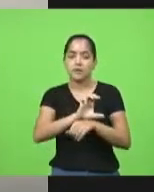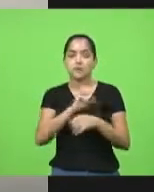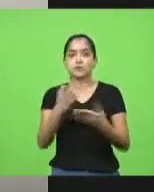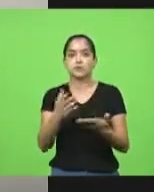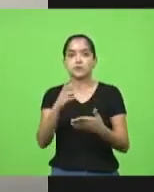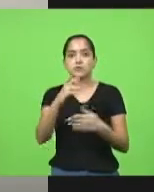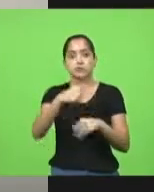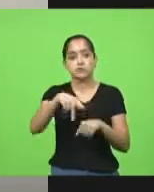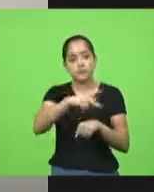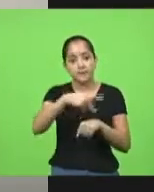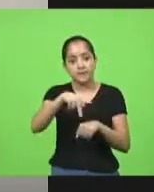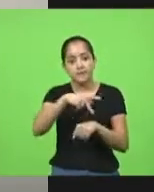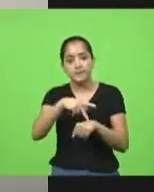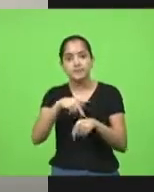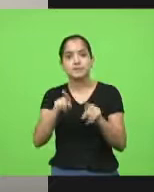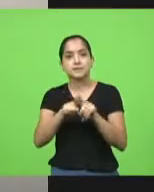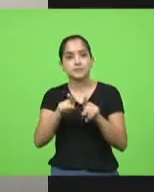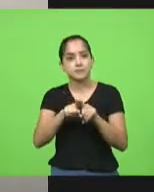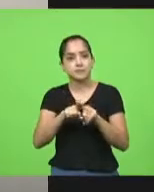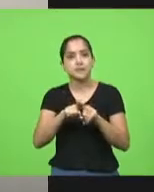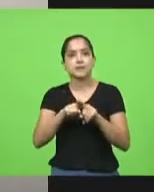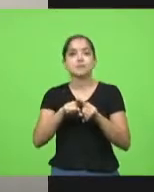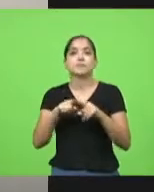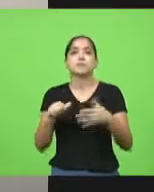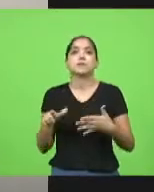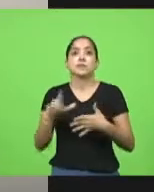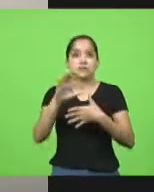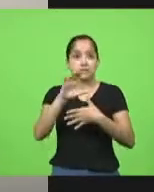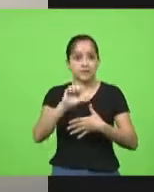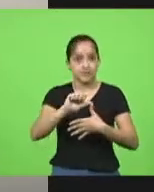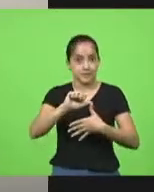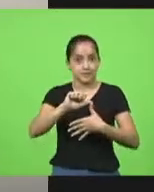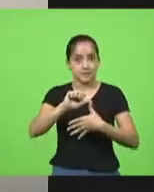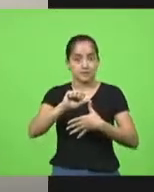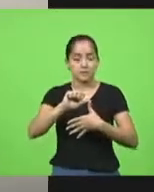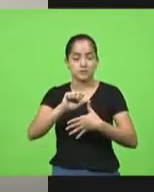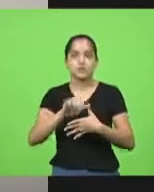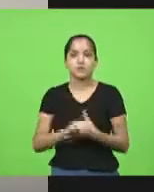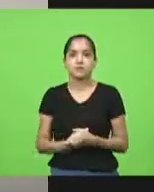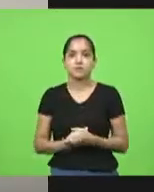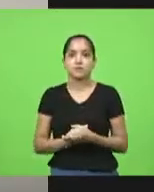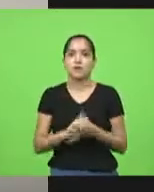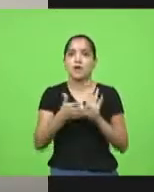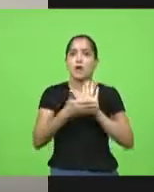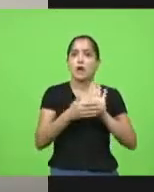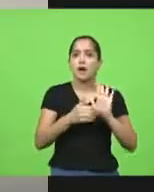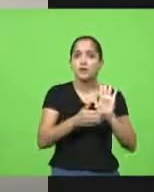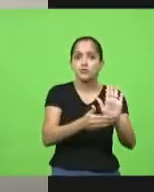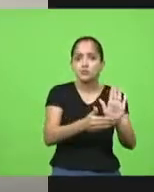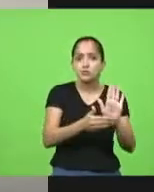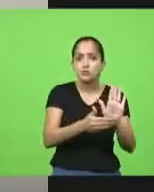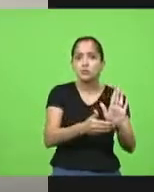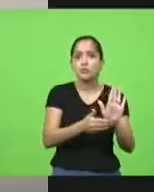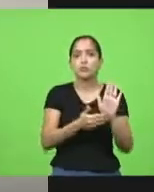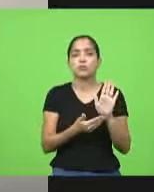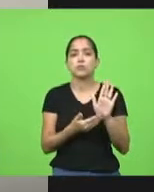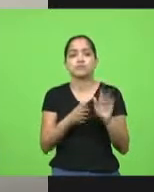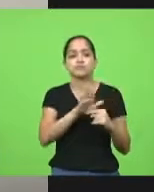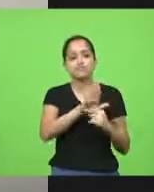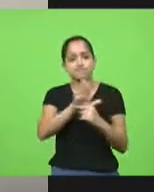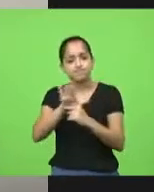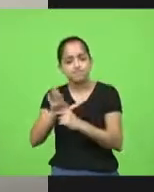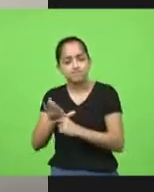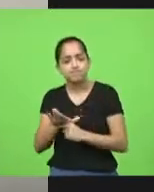país e da América Latina. Uma figura que ajudou a construir, a abrir os